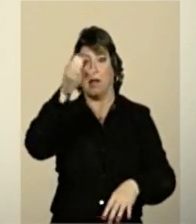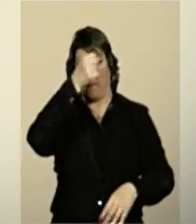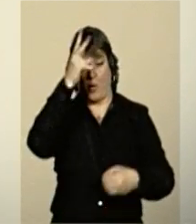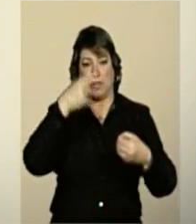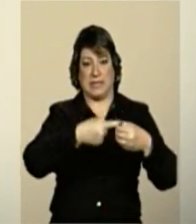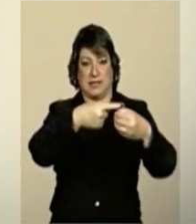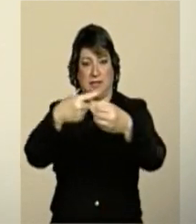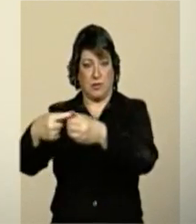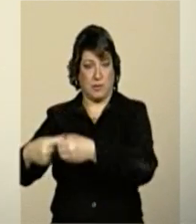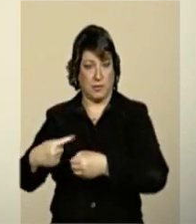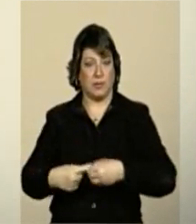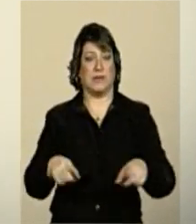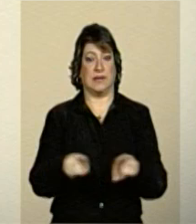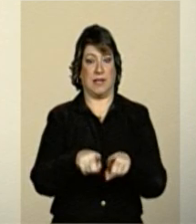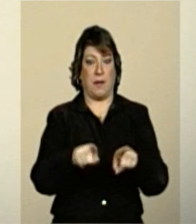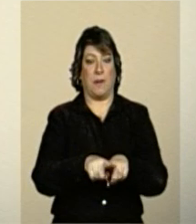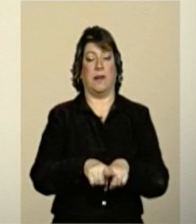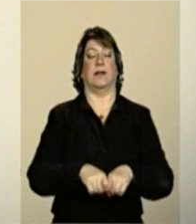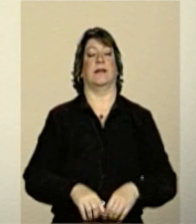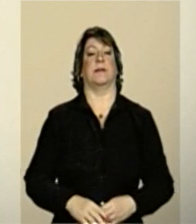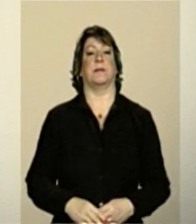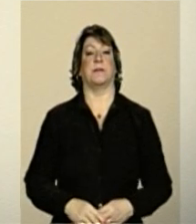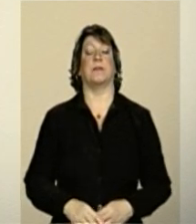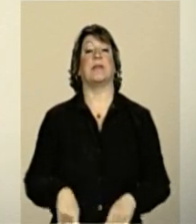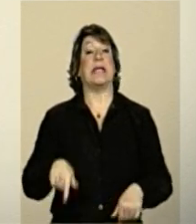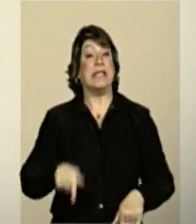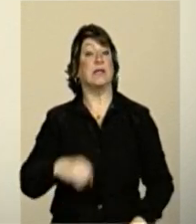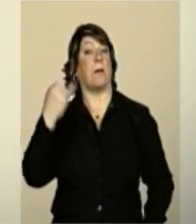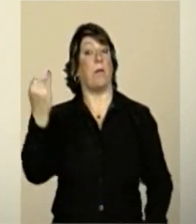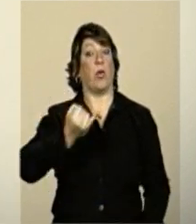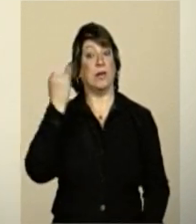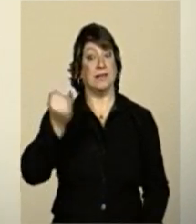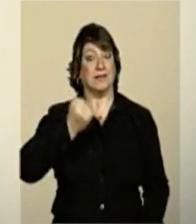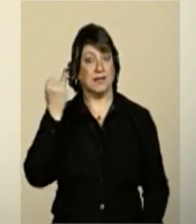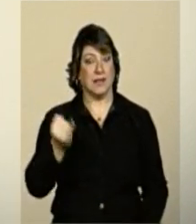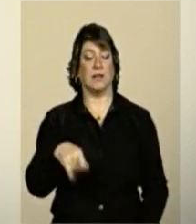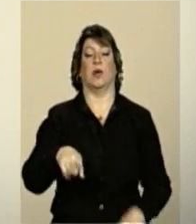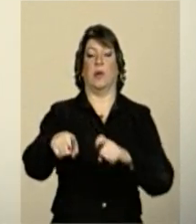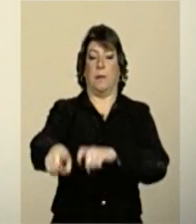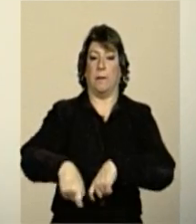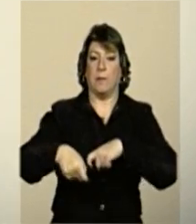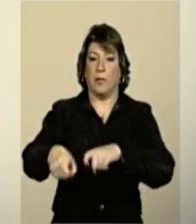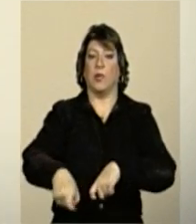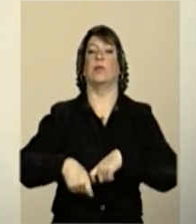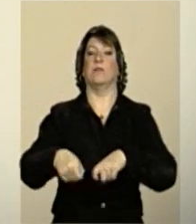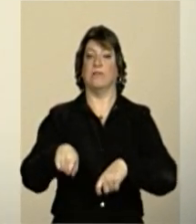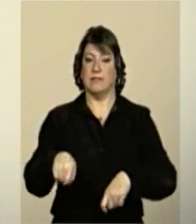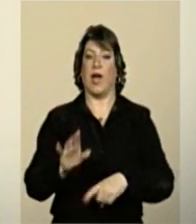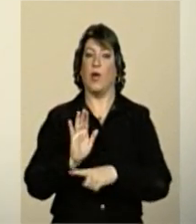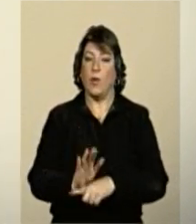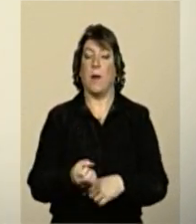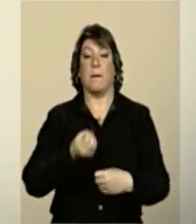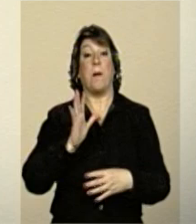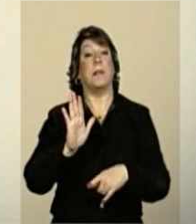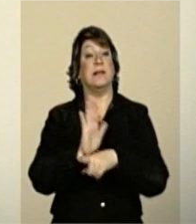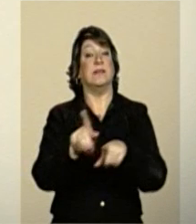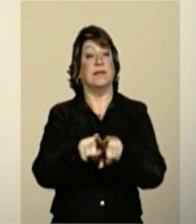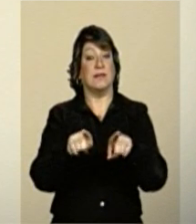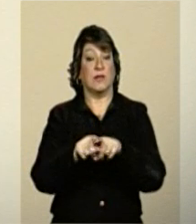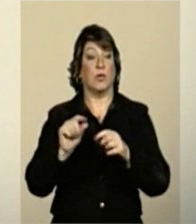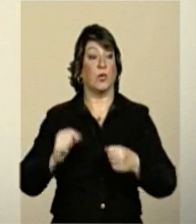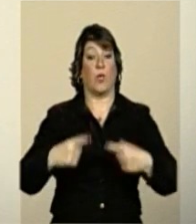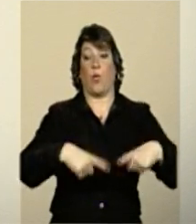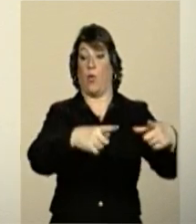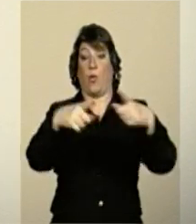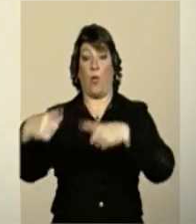os municípios, as prefeituras. Isso é importante para o produtor, Luciano, mas é bom também para os órgãos